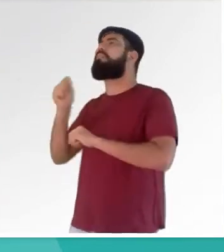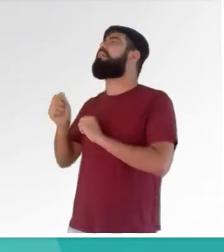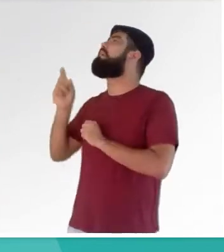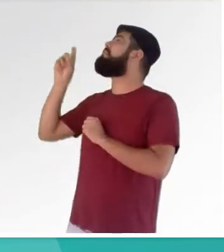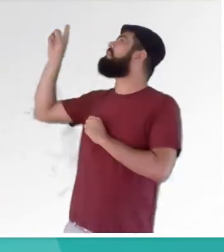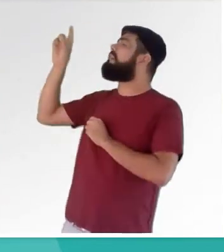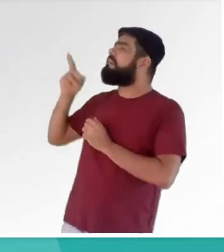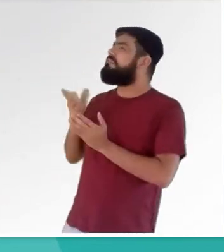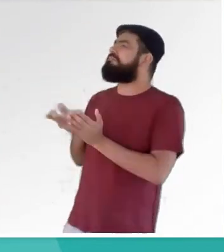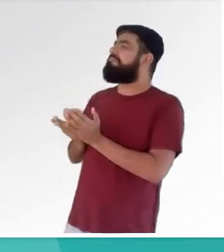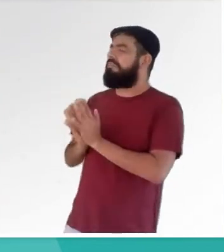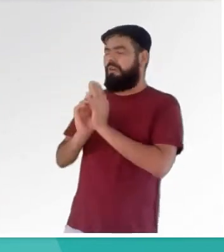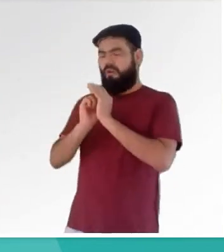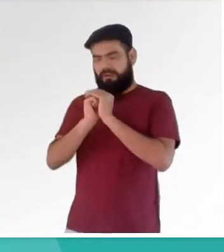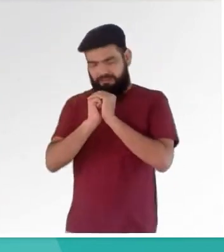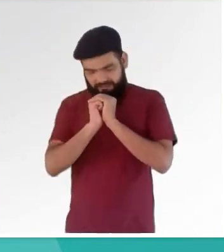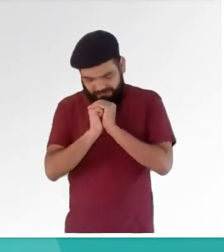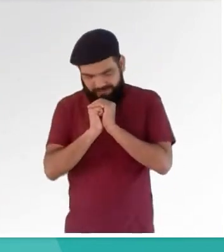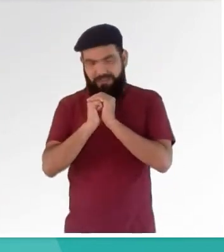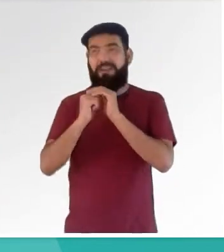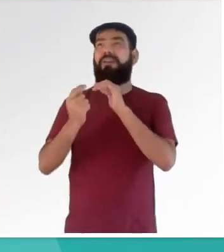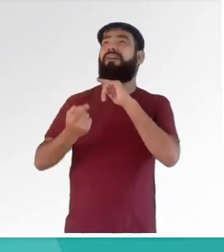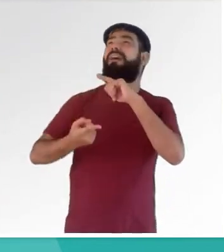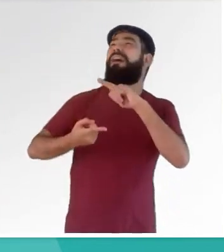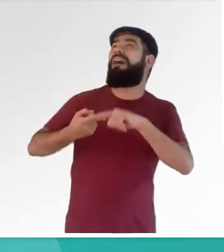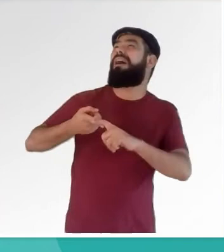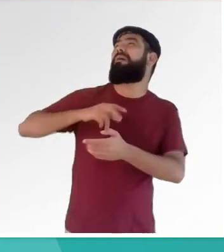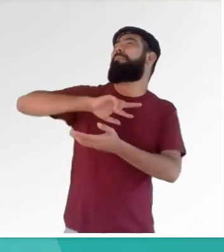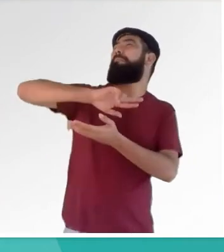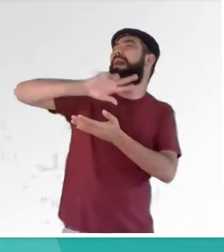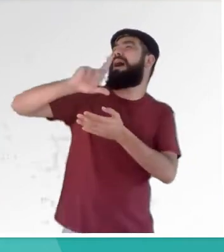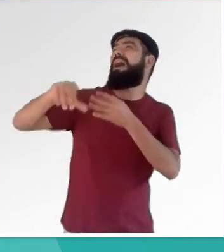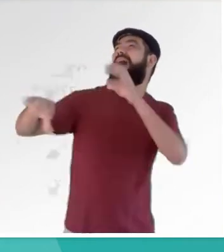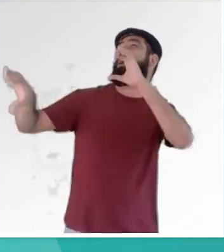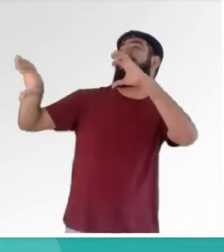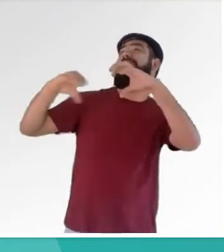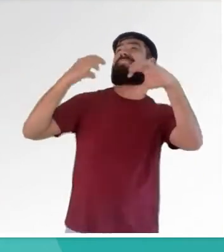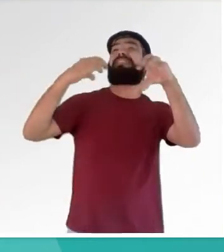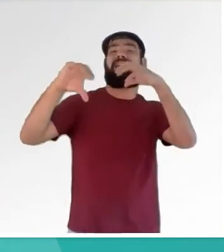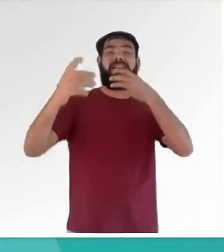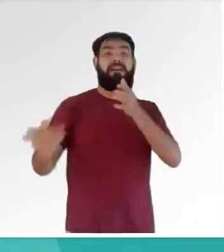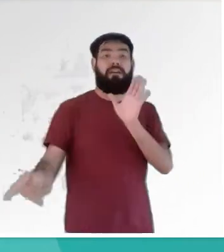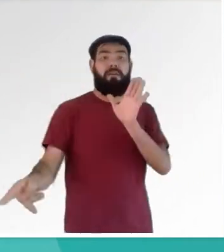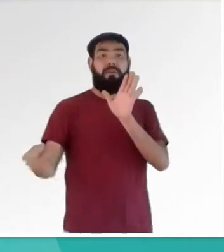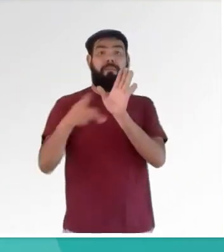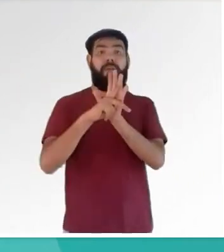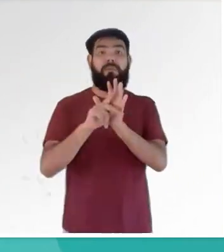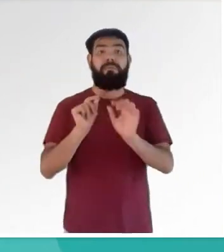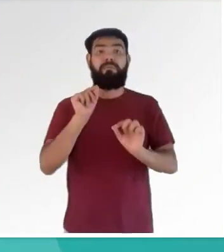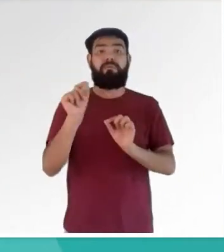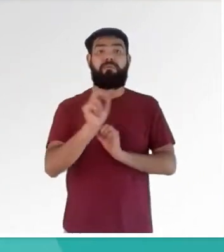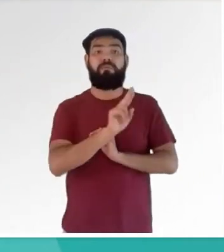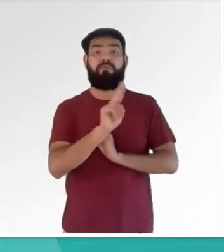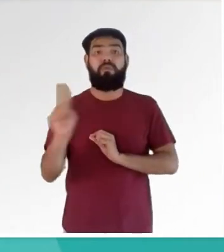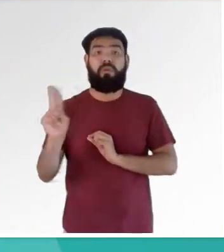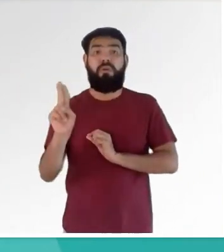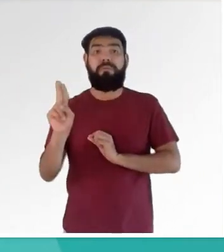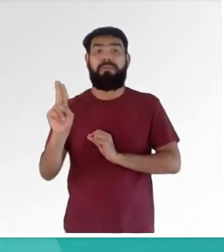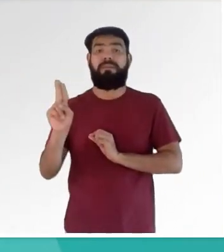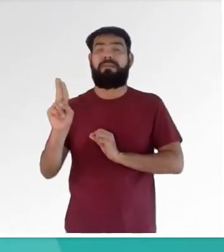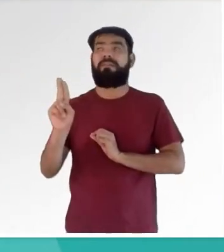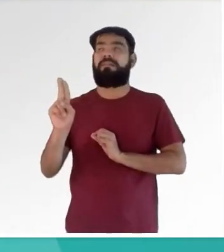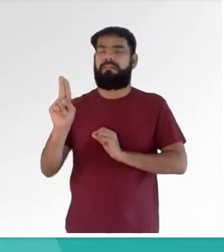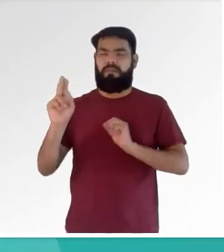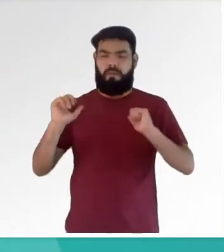de oração, né? E várias situações em que são atribuídos o quê? Poderes